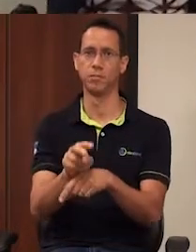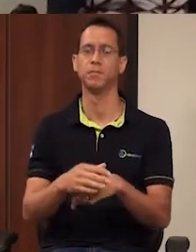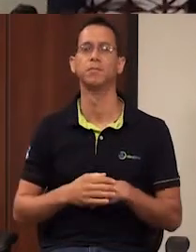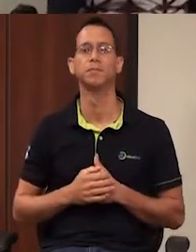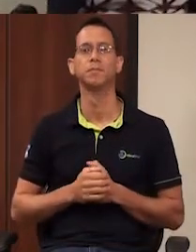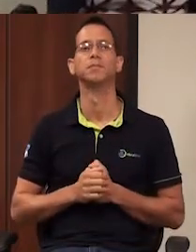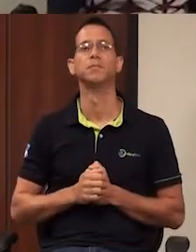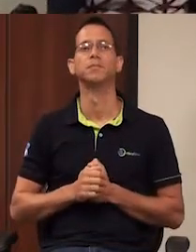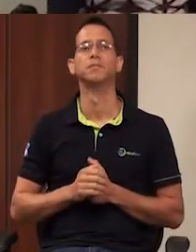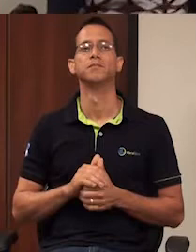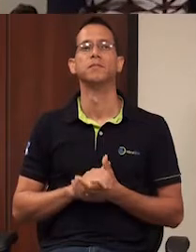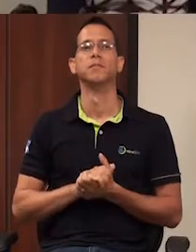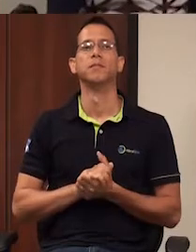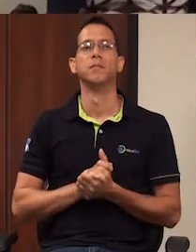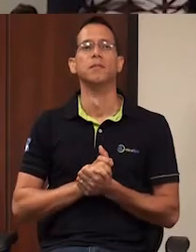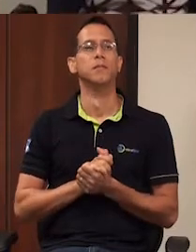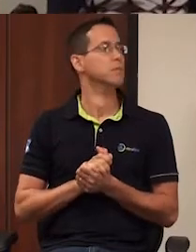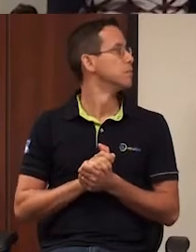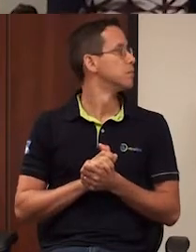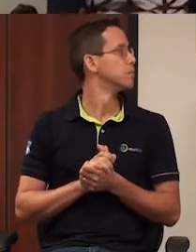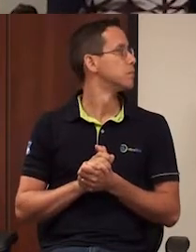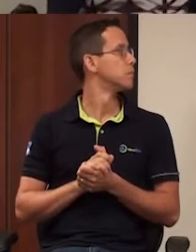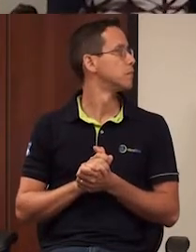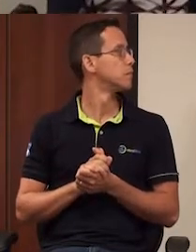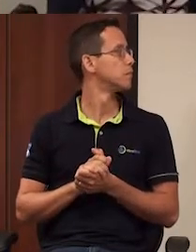é o seguinte... Não está funcionando? Tá.